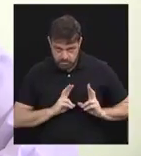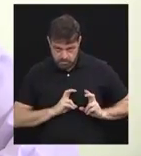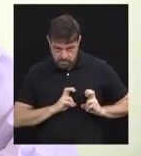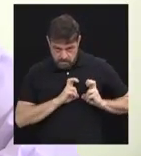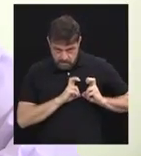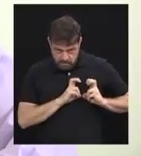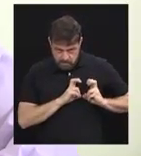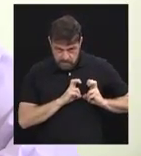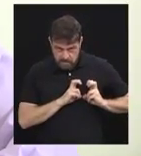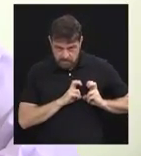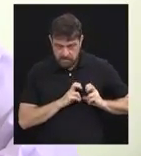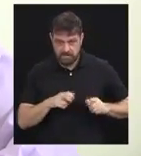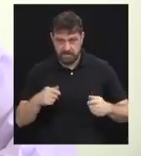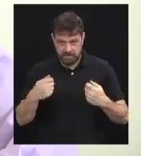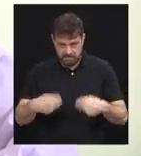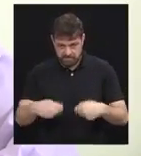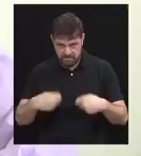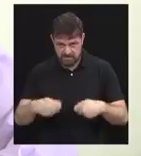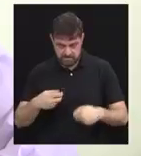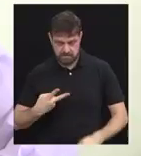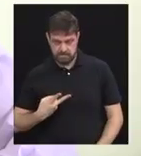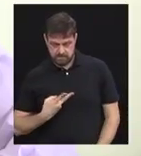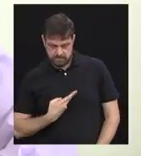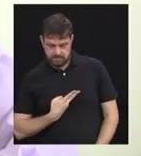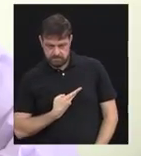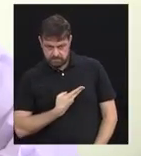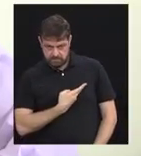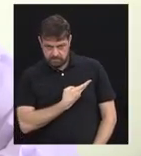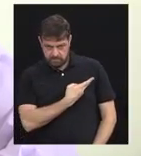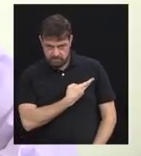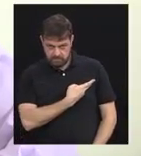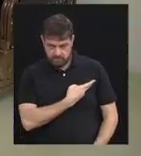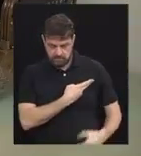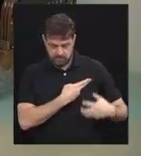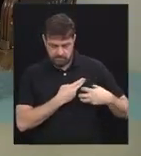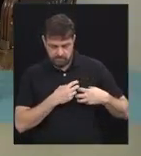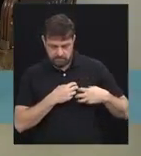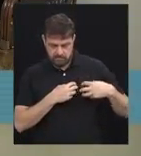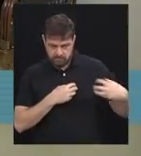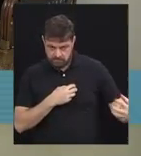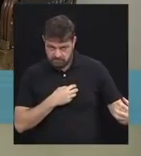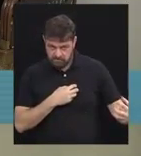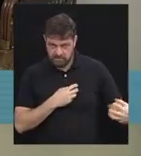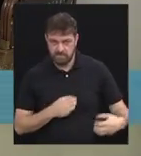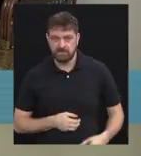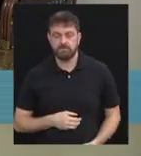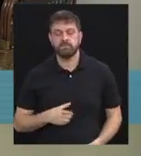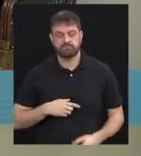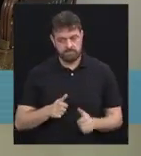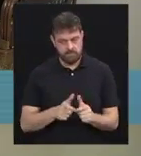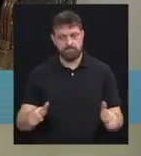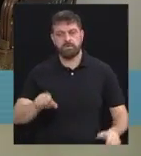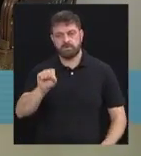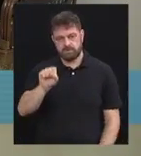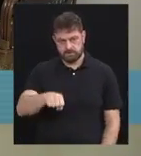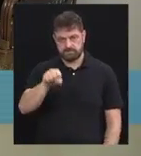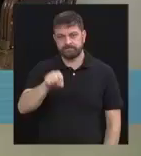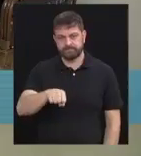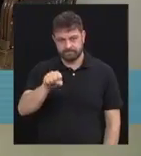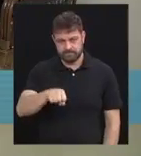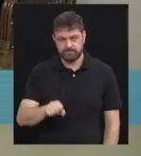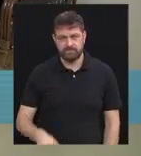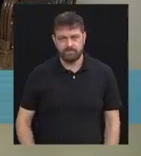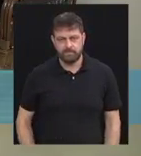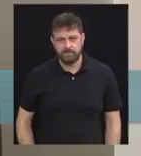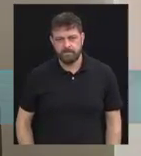de mama tem que se submeter a uma cirurgia, ou sim. não? Não, a maioria das vezes, sim. A maioria das